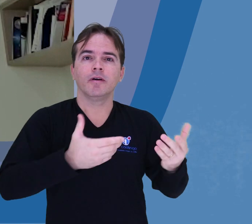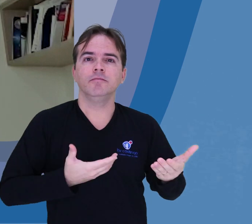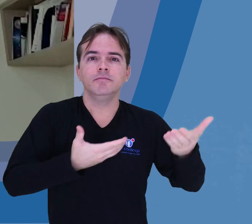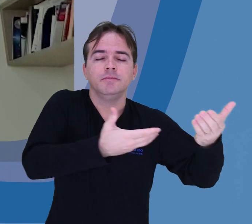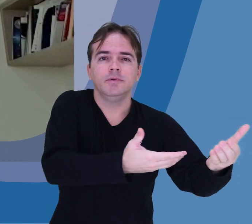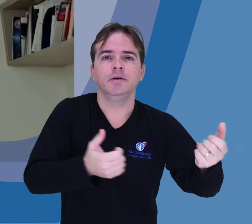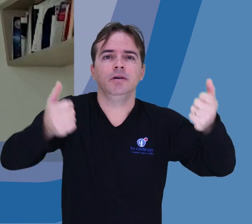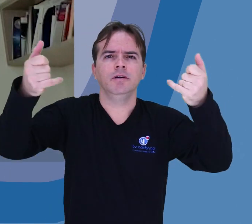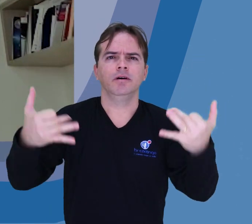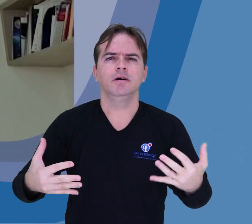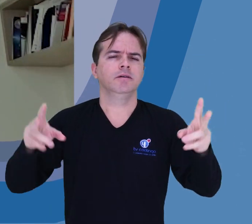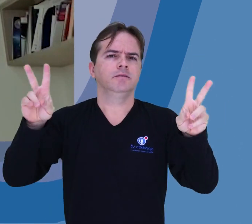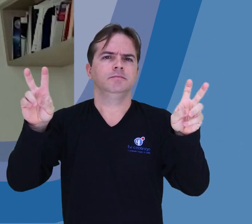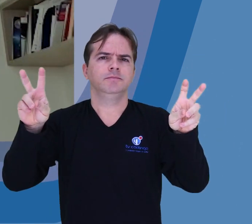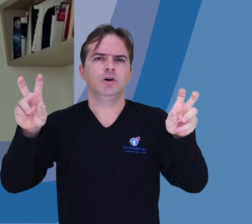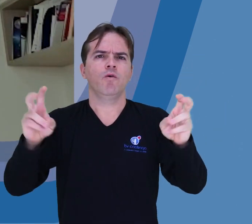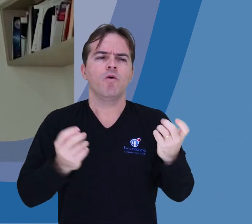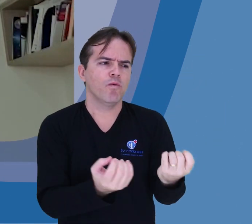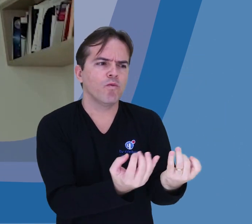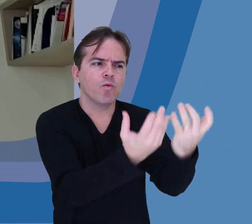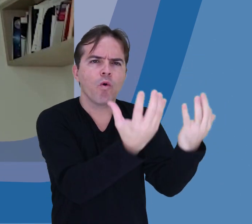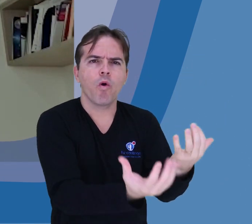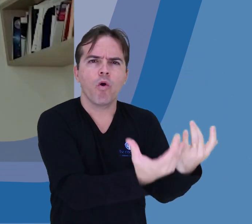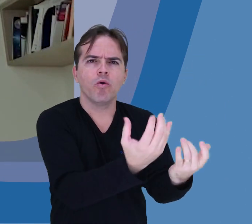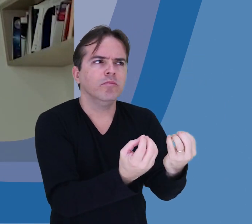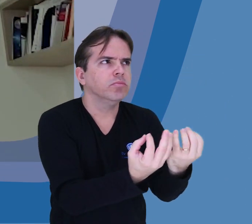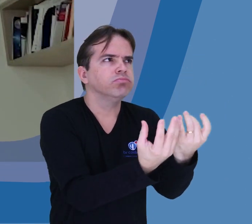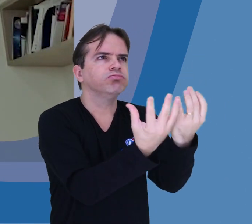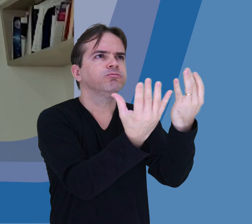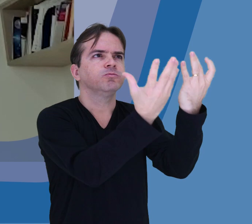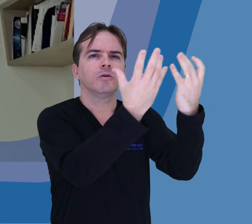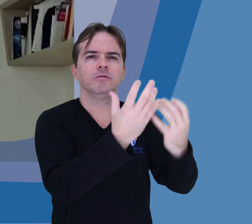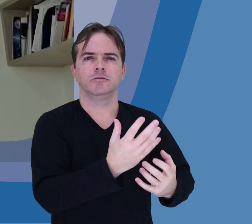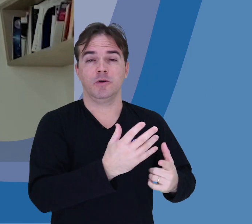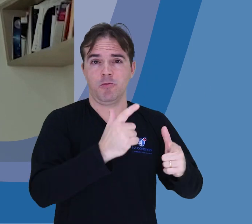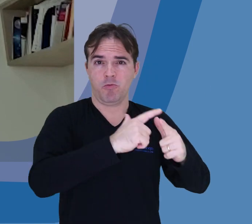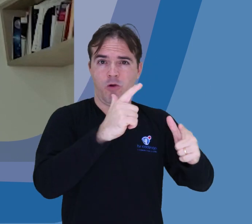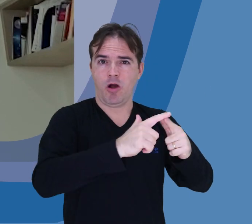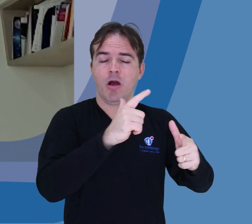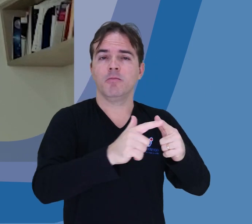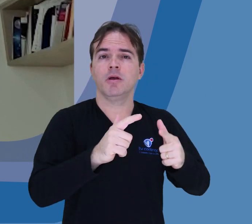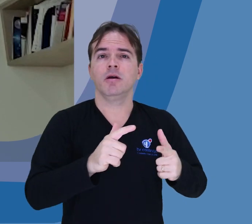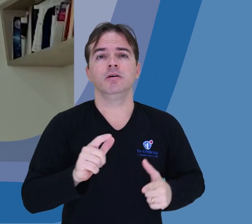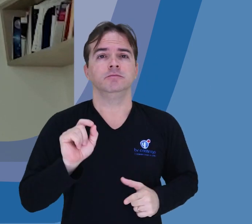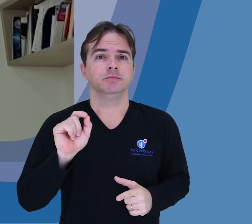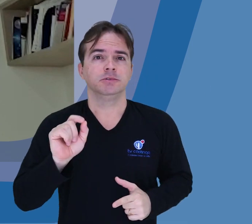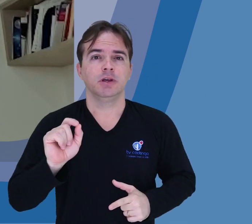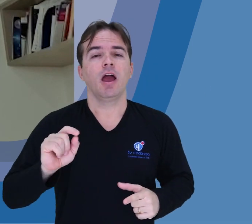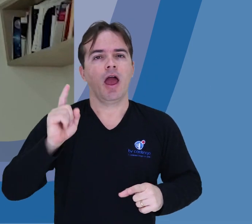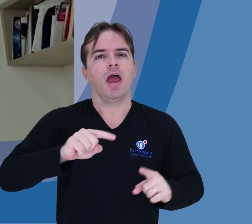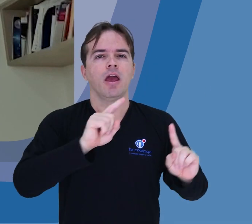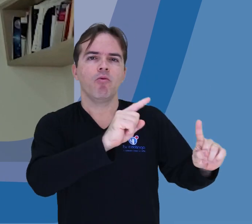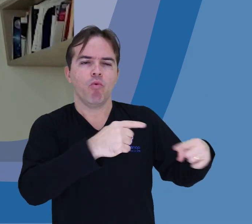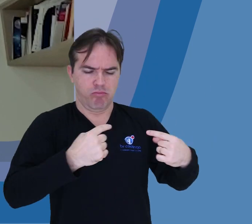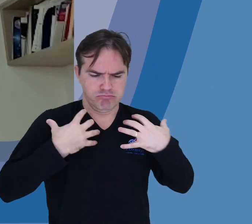falar sobre os efeitos da fumaça é pelo corpo humano em especial a na